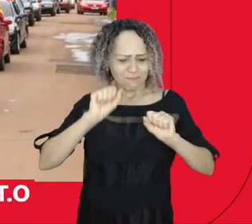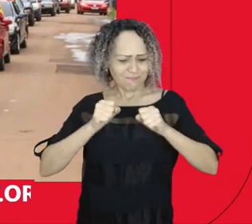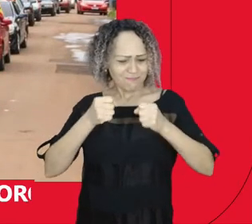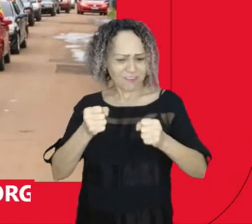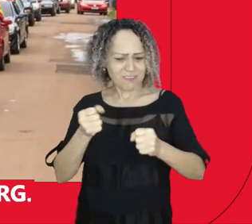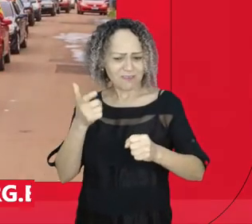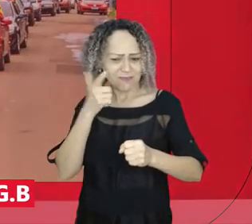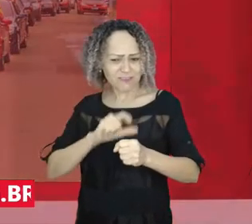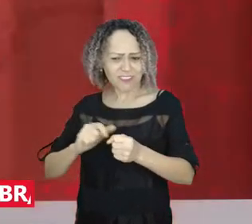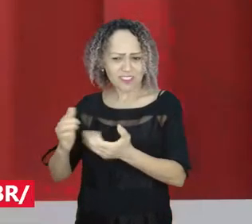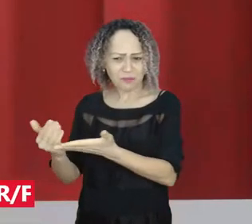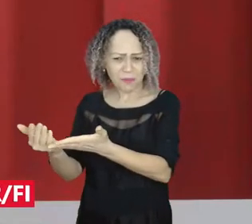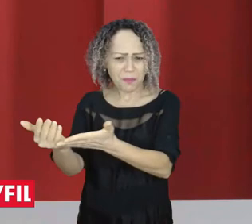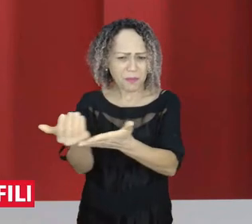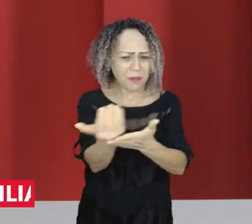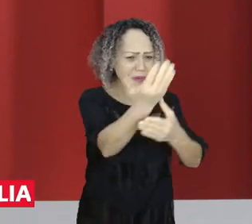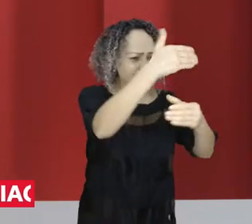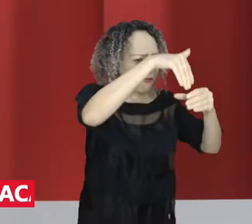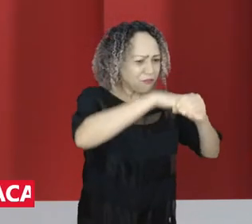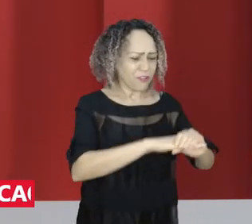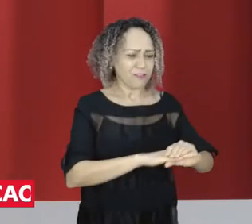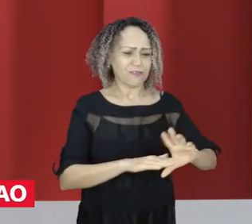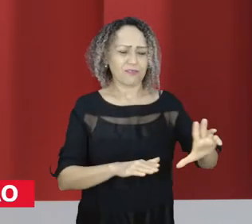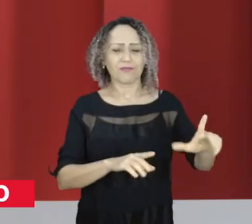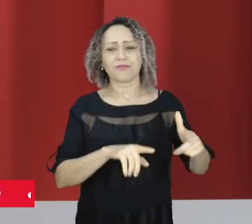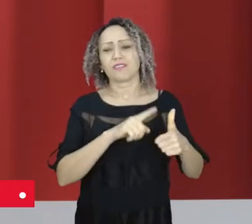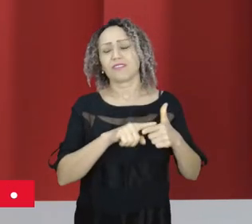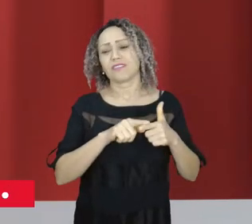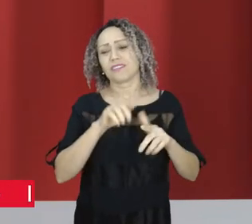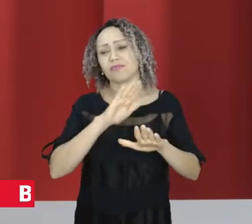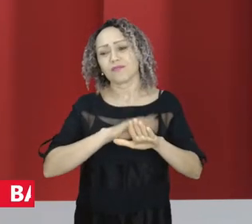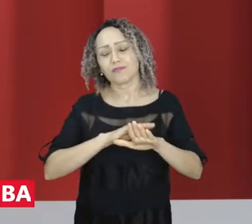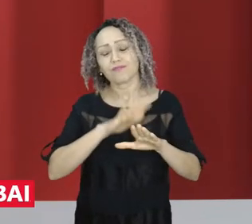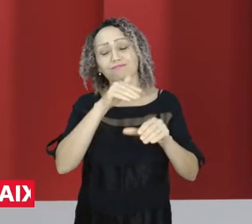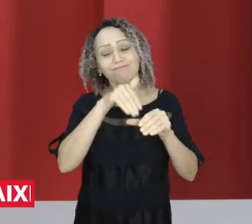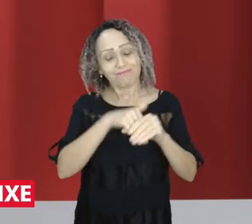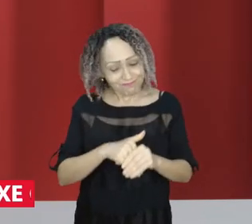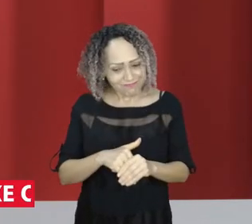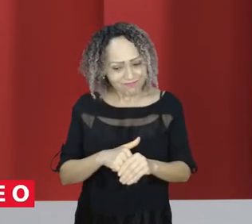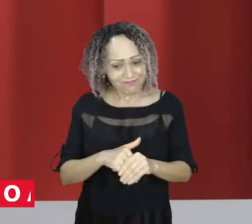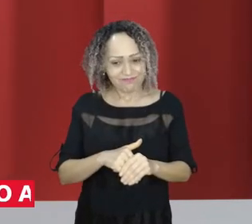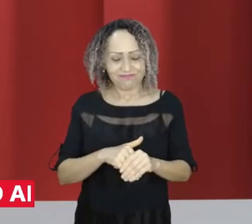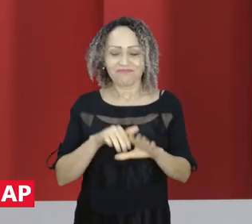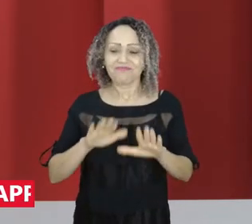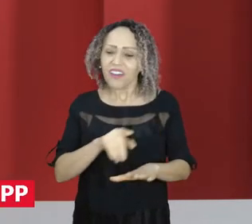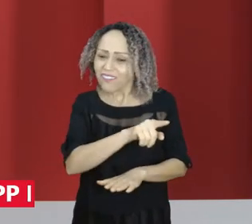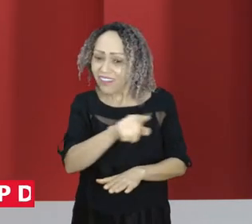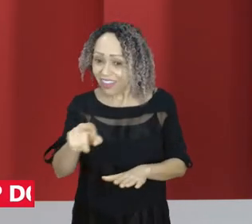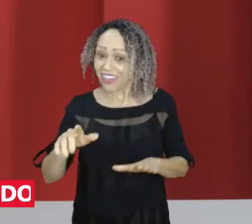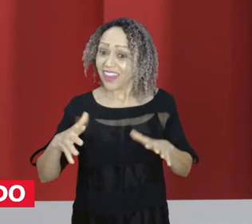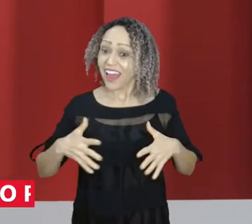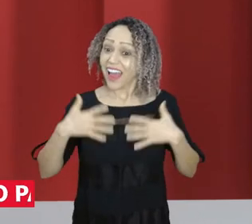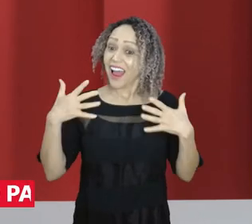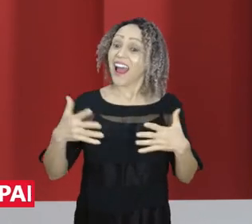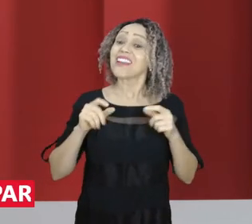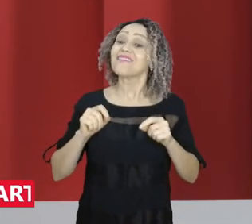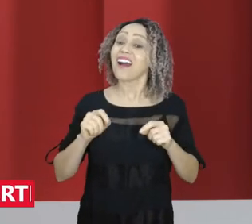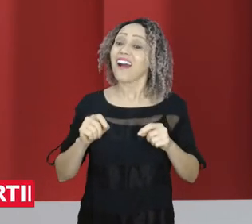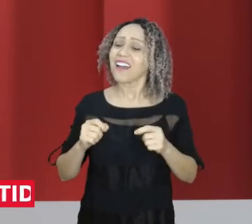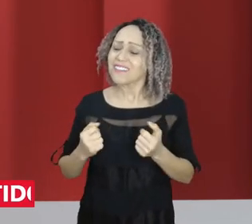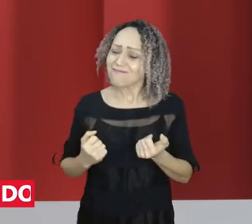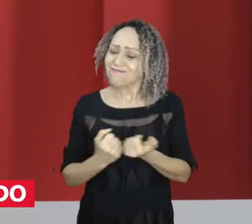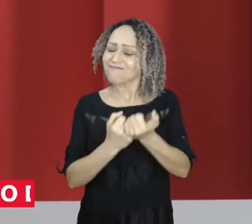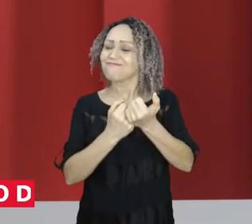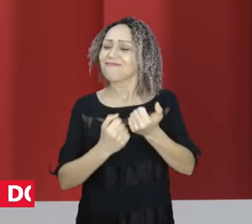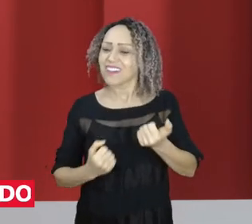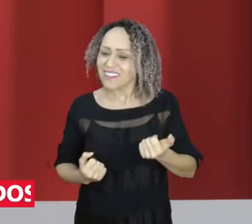mais votos para o presidente Lula neste segundo turno. E quem aí tá animado em fazer toda essa movimentação e ajudar